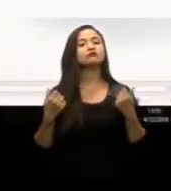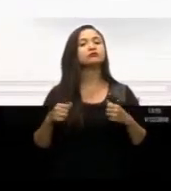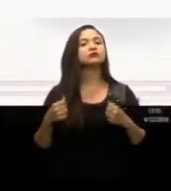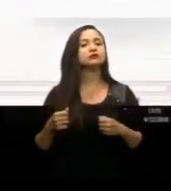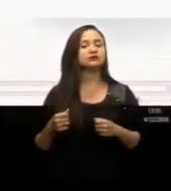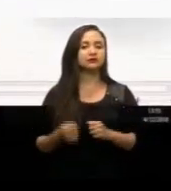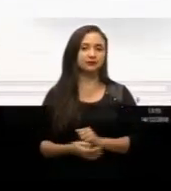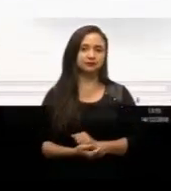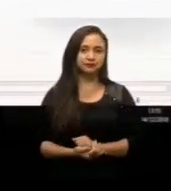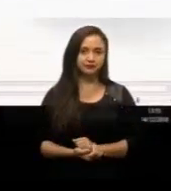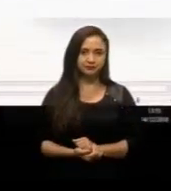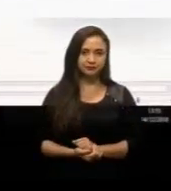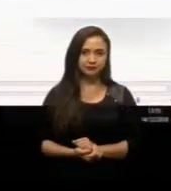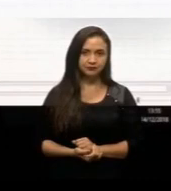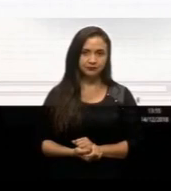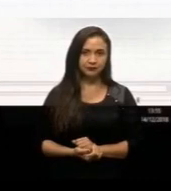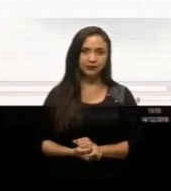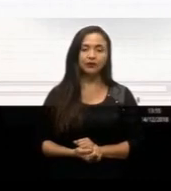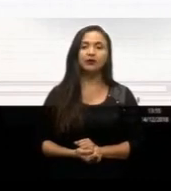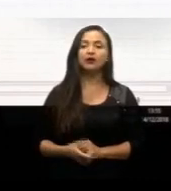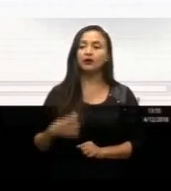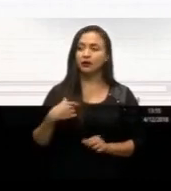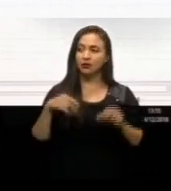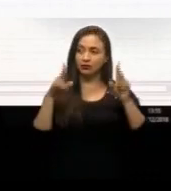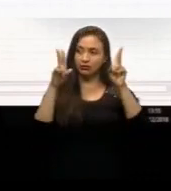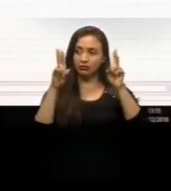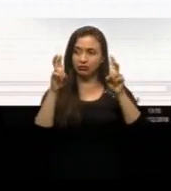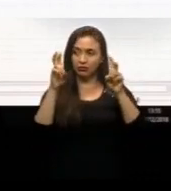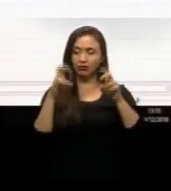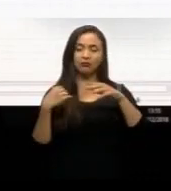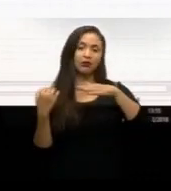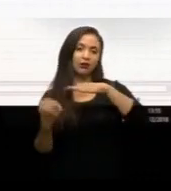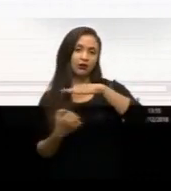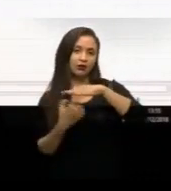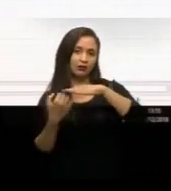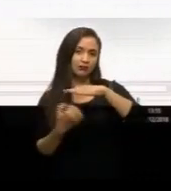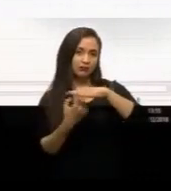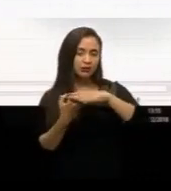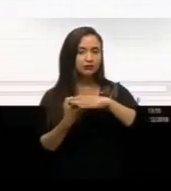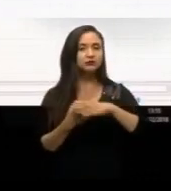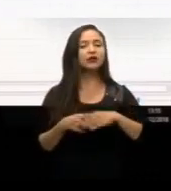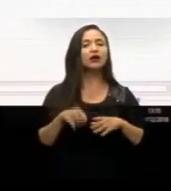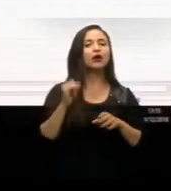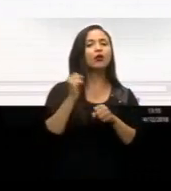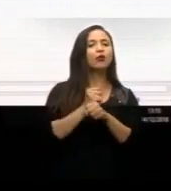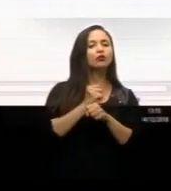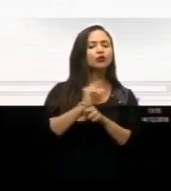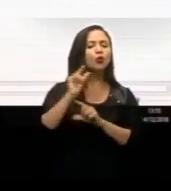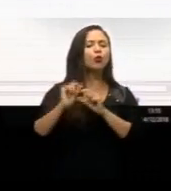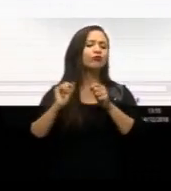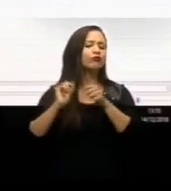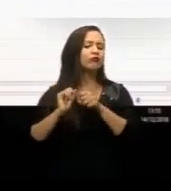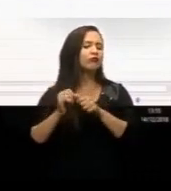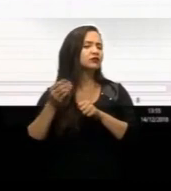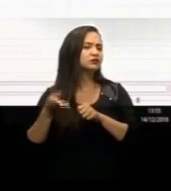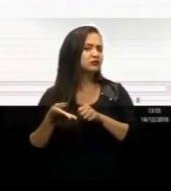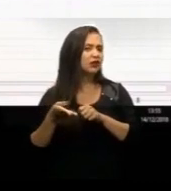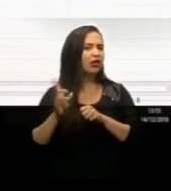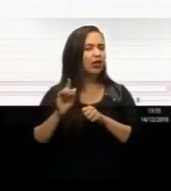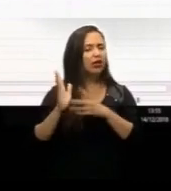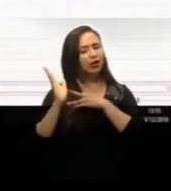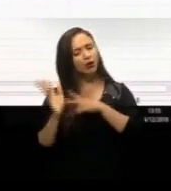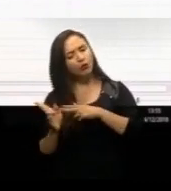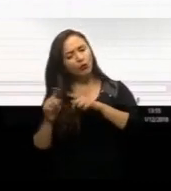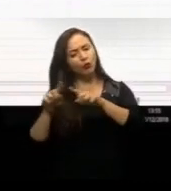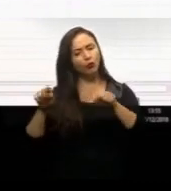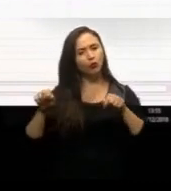fazer? O título, empresa, unidade construtiva, né? O que é que está sendo feito, se é o quarto, se é